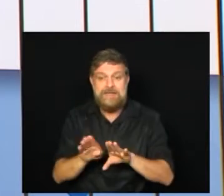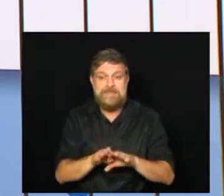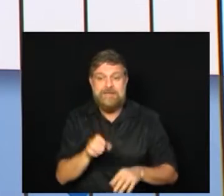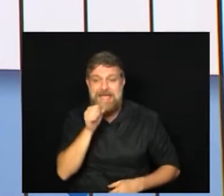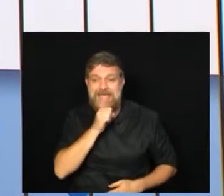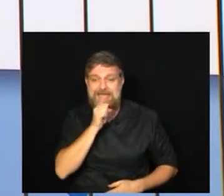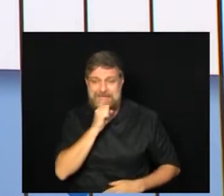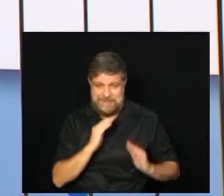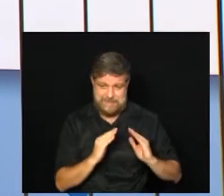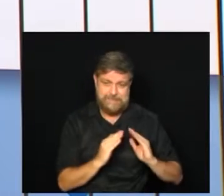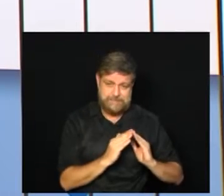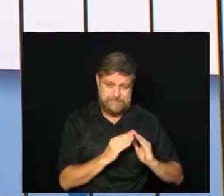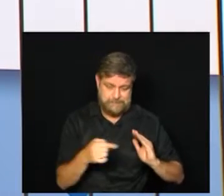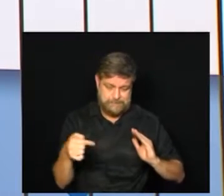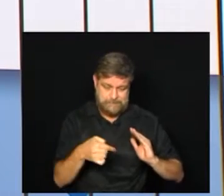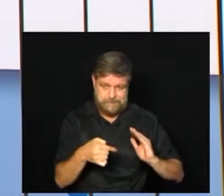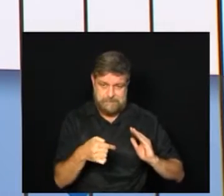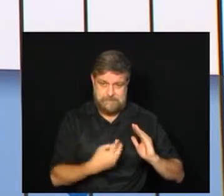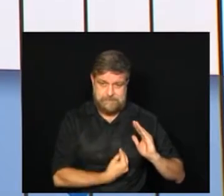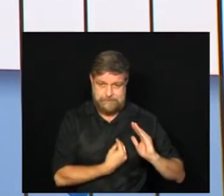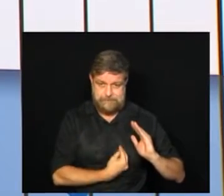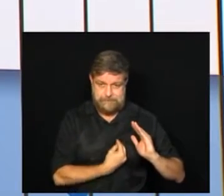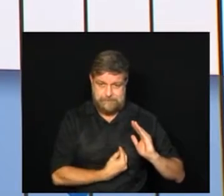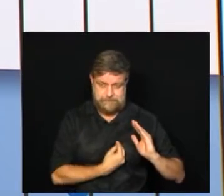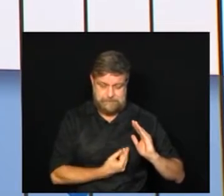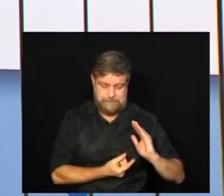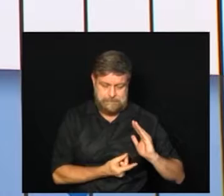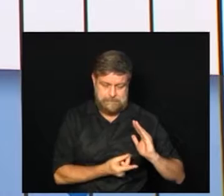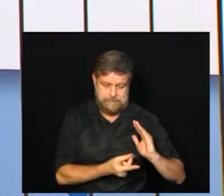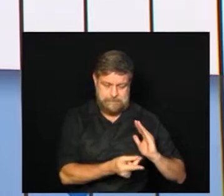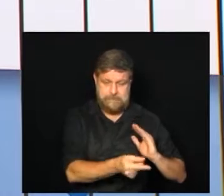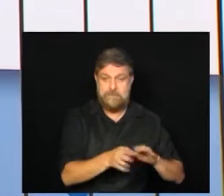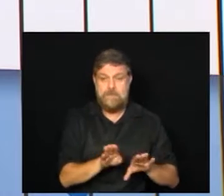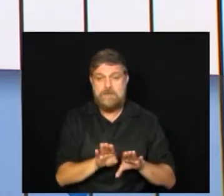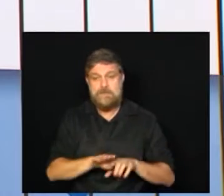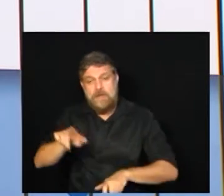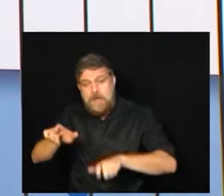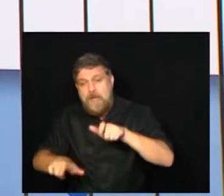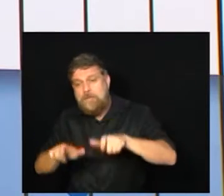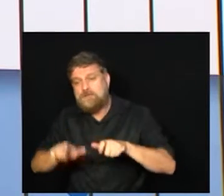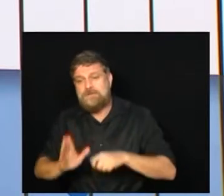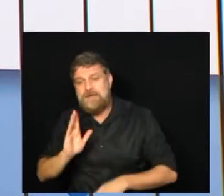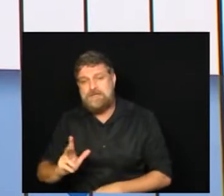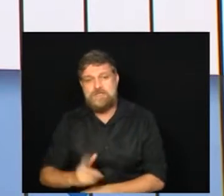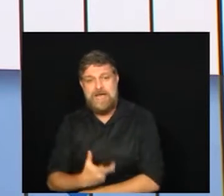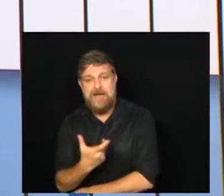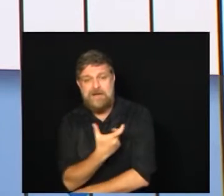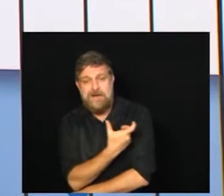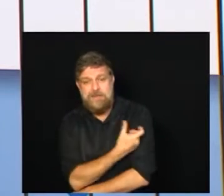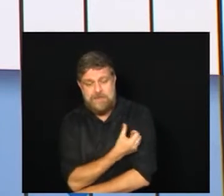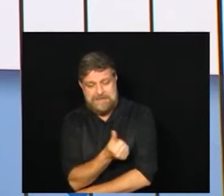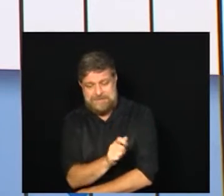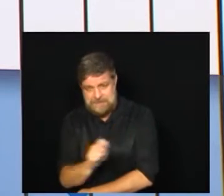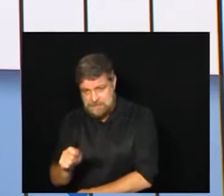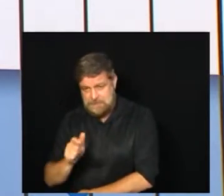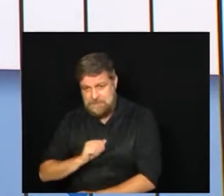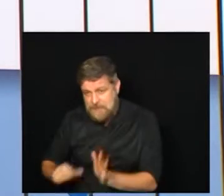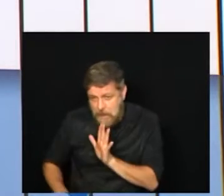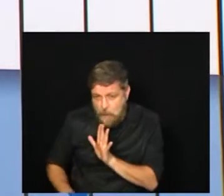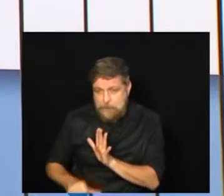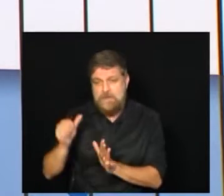em instituições de longa permanência e também aqueles que receberam a vacina há mais de 6 meses. Então, esse público vai ser o